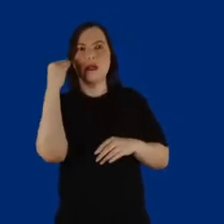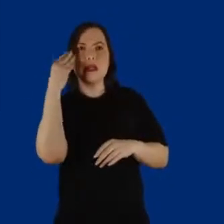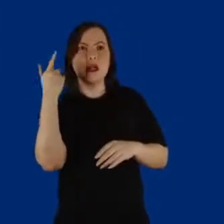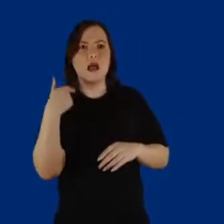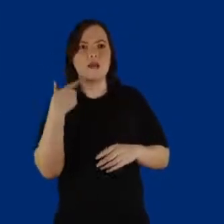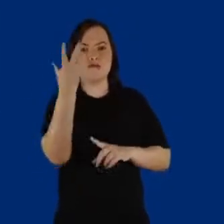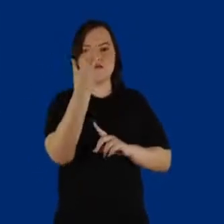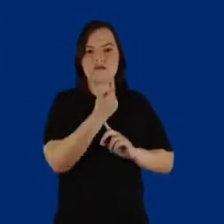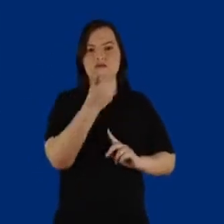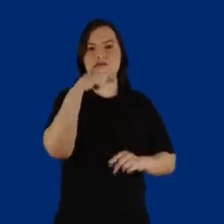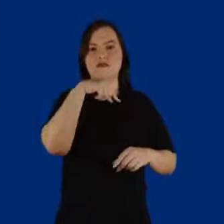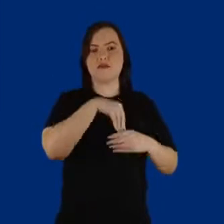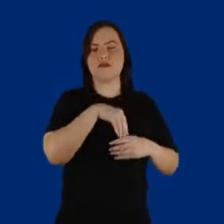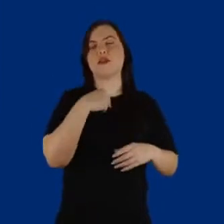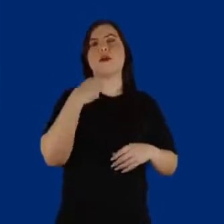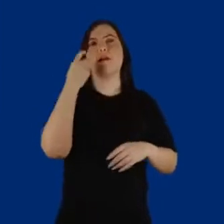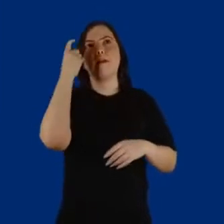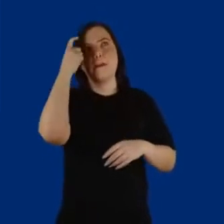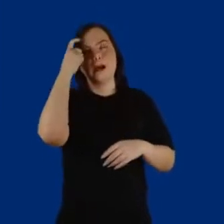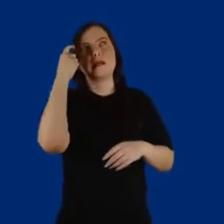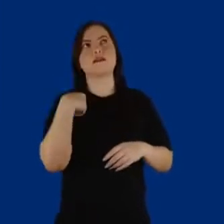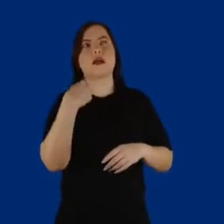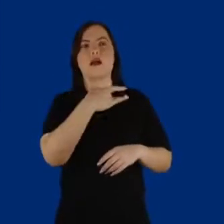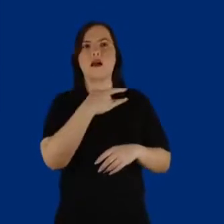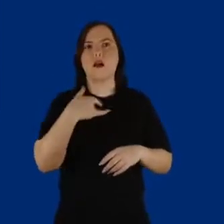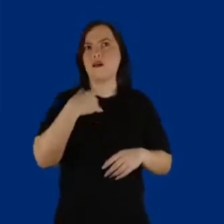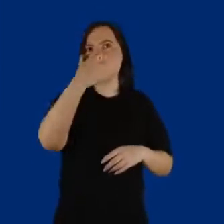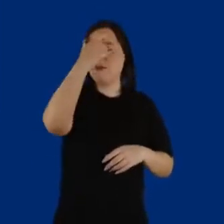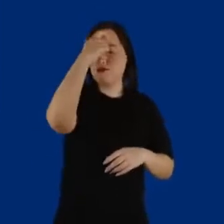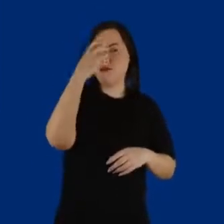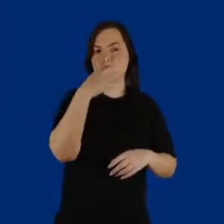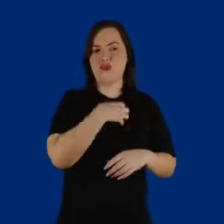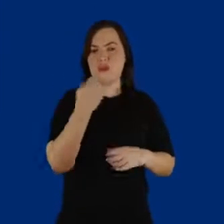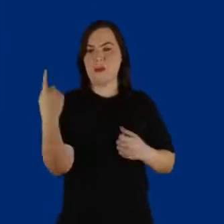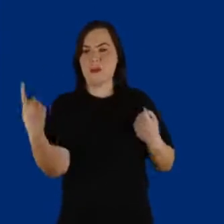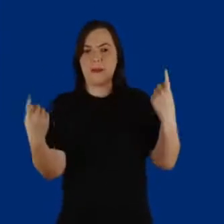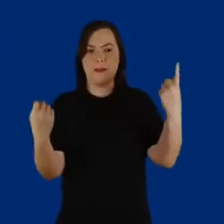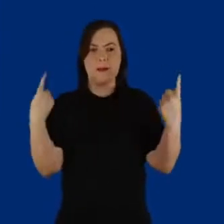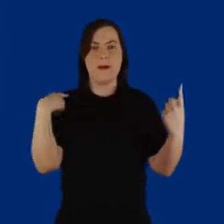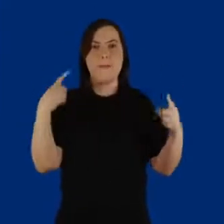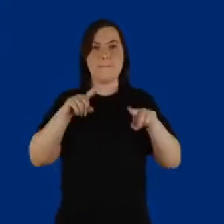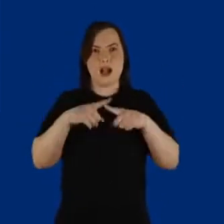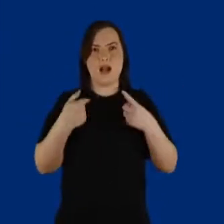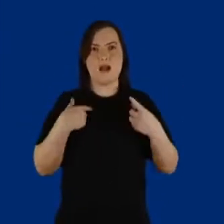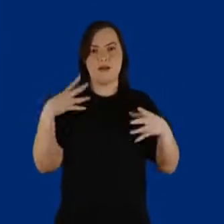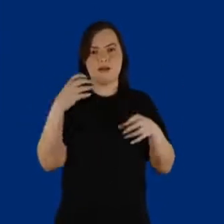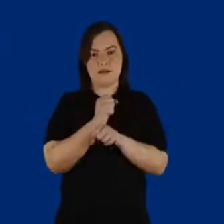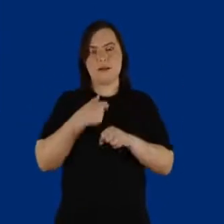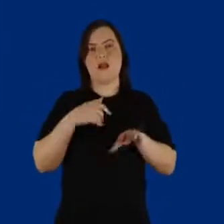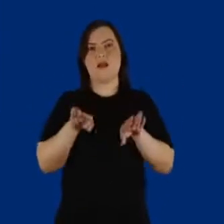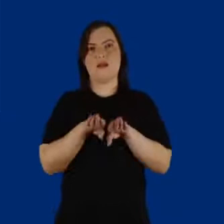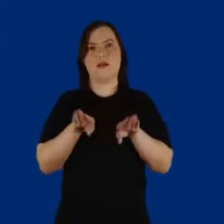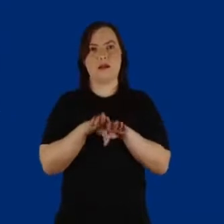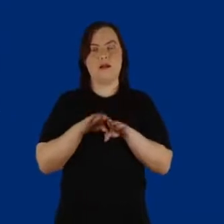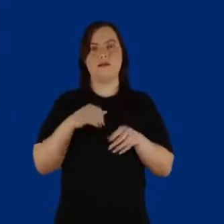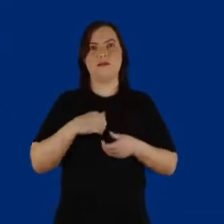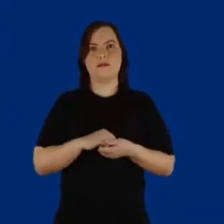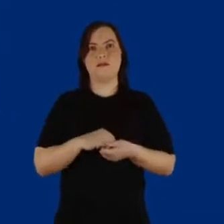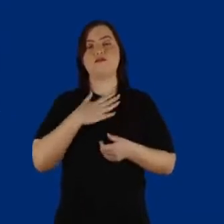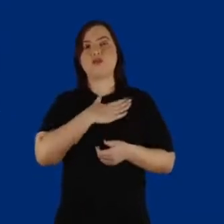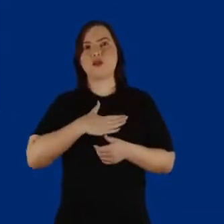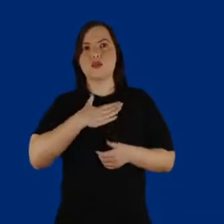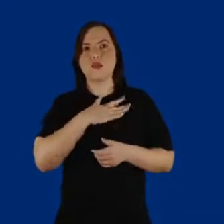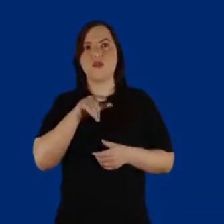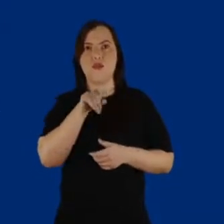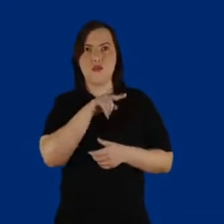artísticas, pensando numa saúde mental de forma individual, mas coletiva também. Então, eu gostaria que